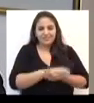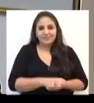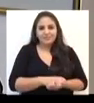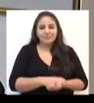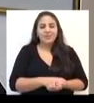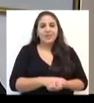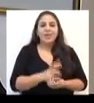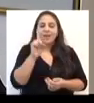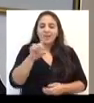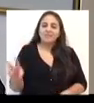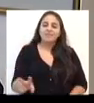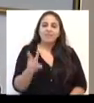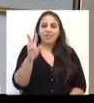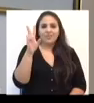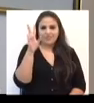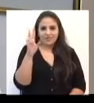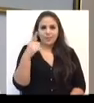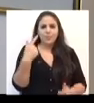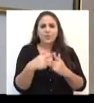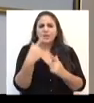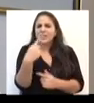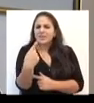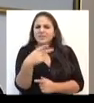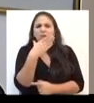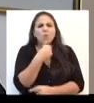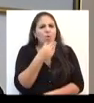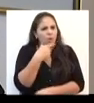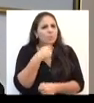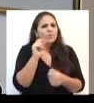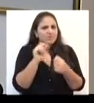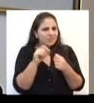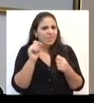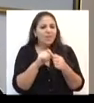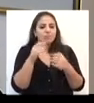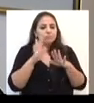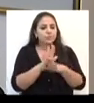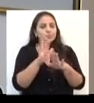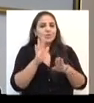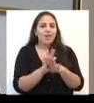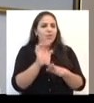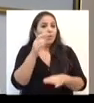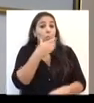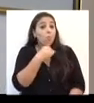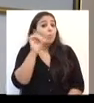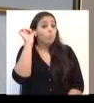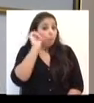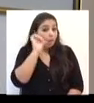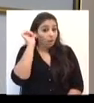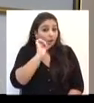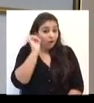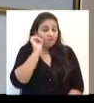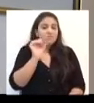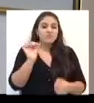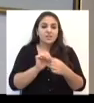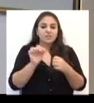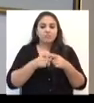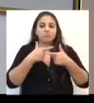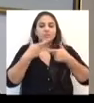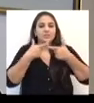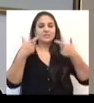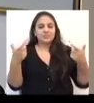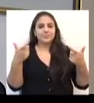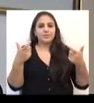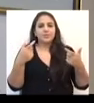é valorizar o que esses homens fizeram naquela época, homens e mulheres, para que houvesse a fusão, onde